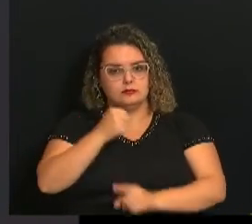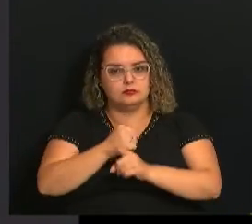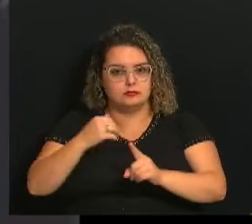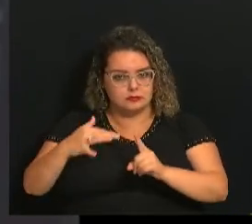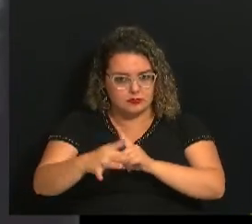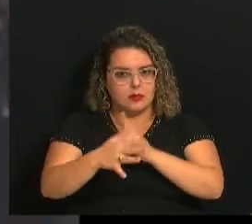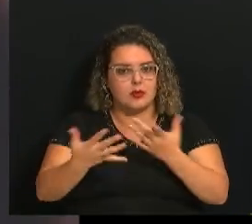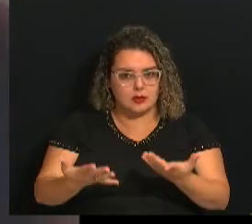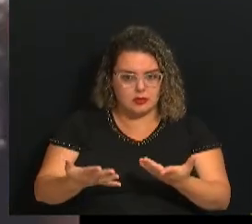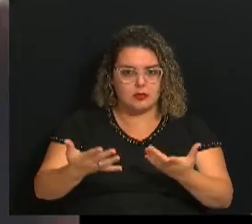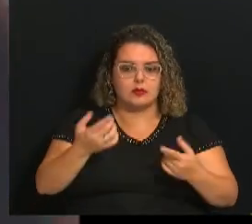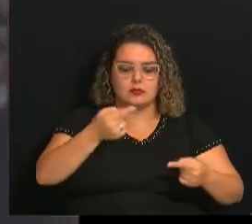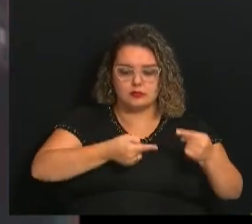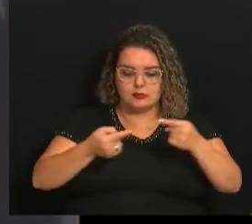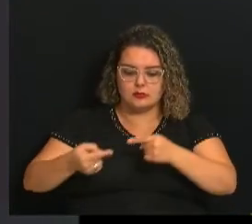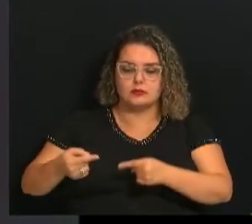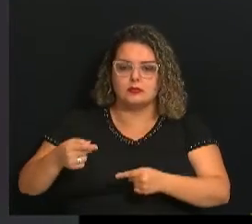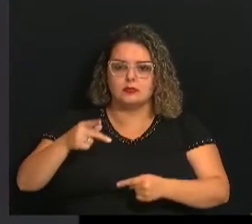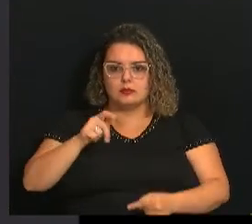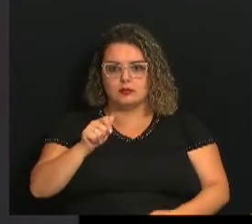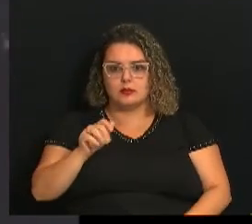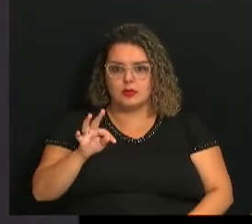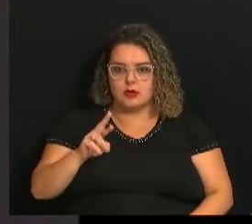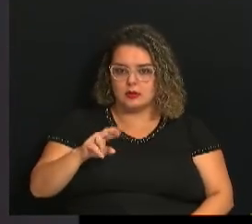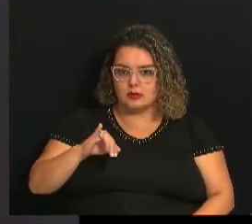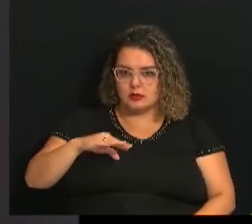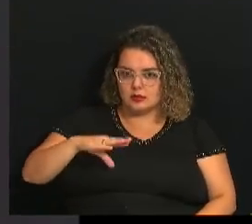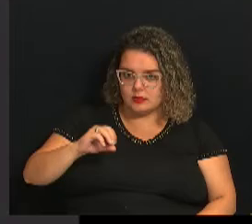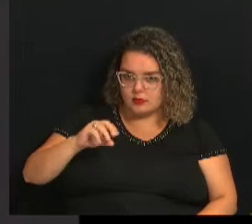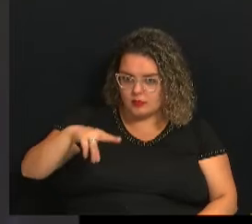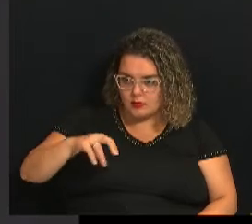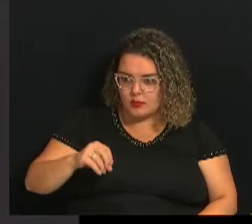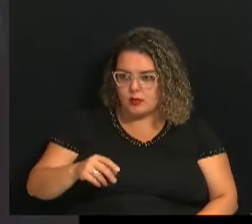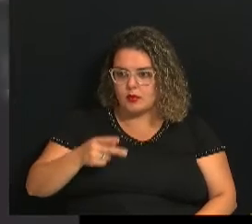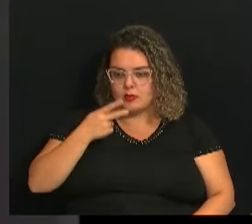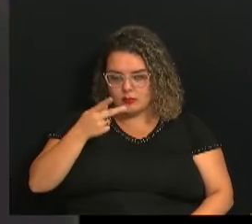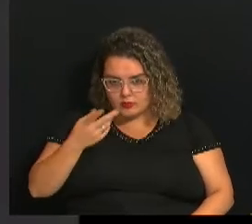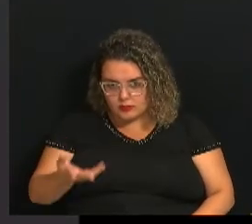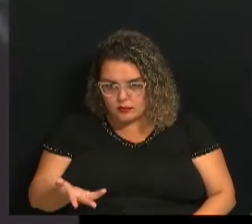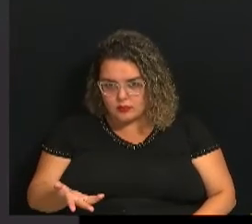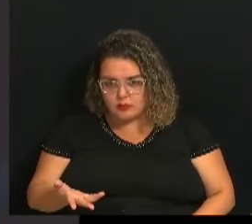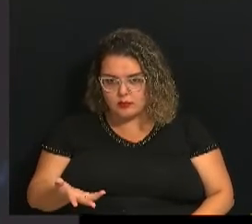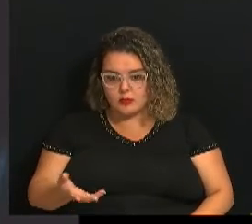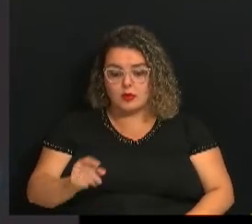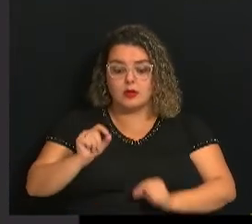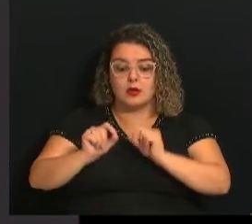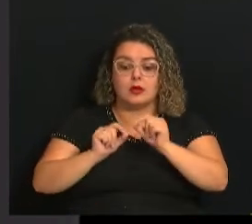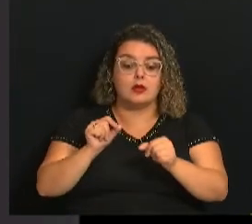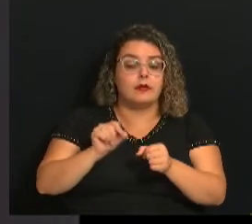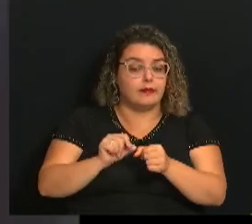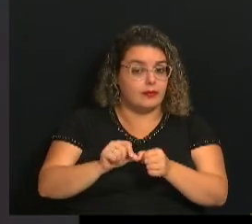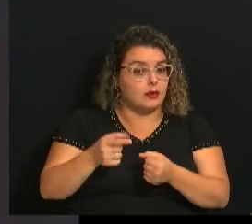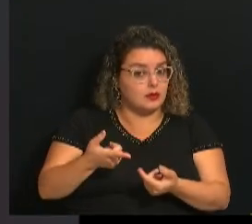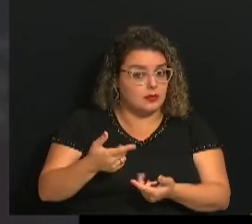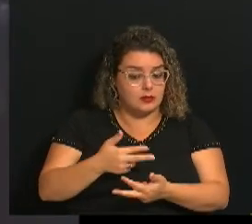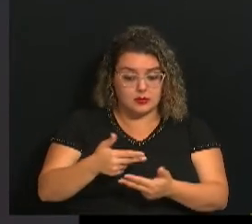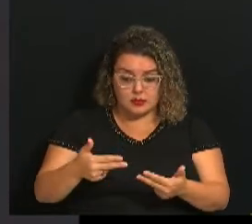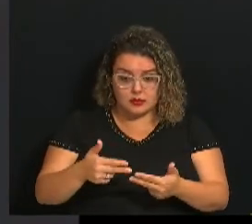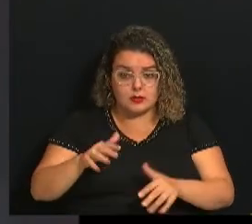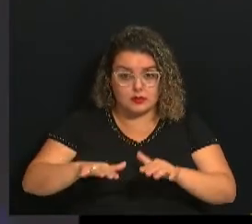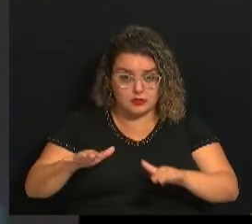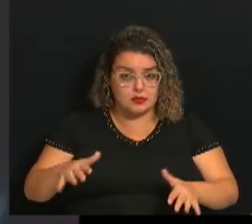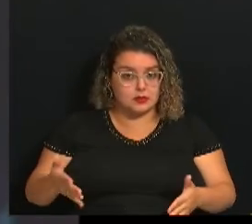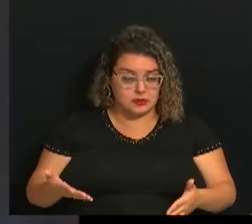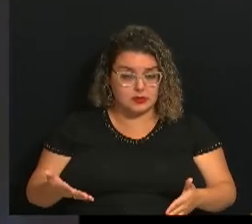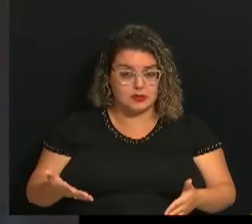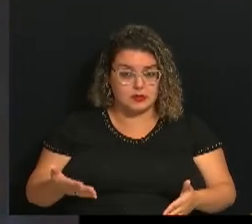debate do patrimônio está inserido. E quem faz isso, muitas vezes, na maioria das vezes,